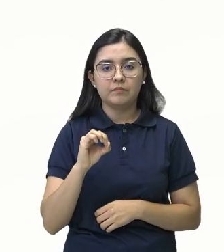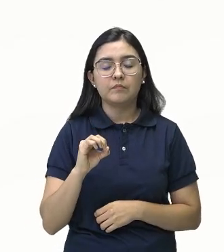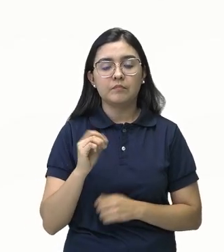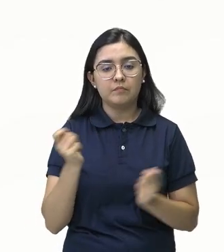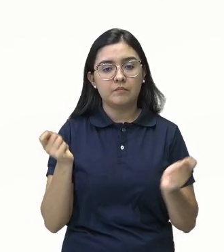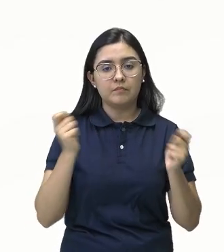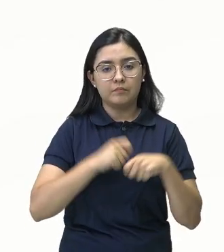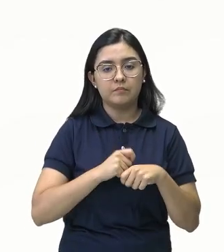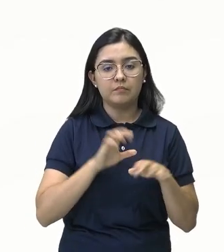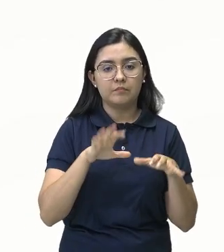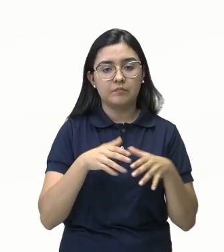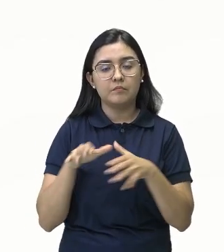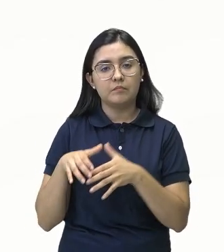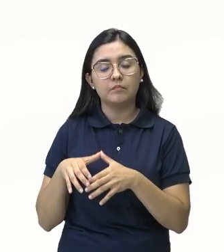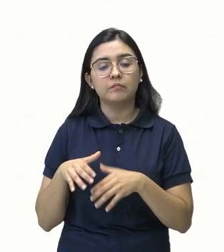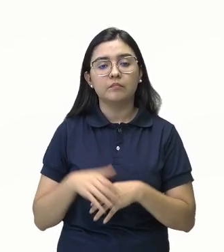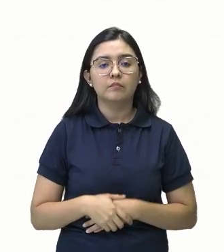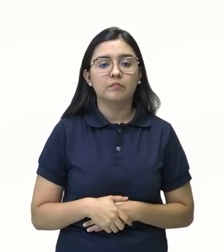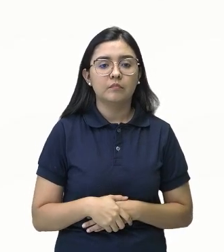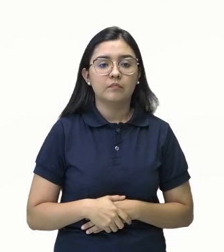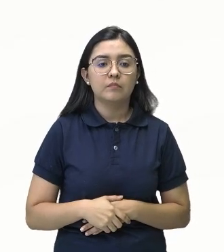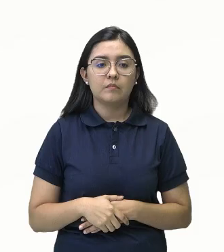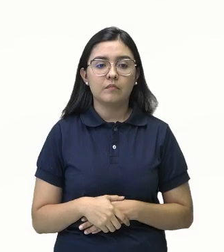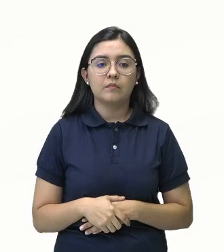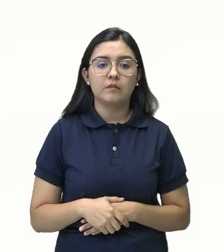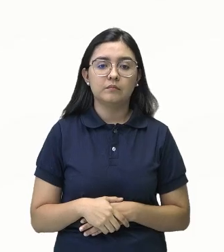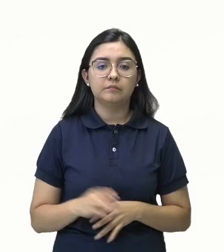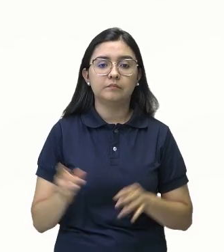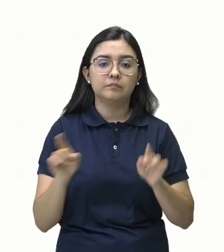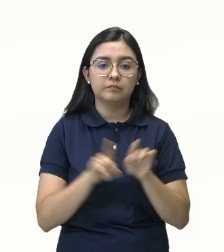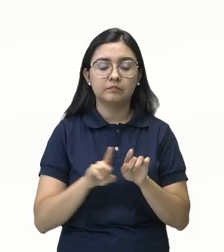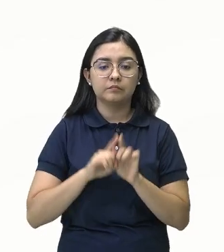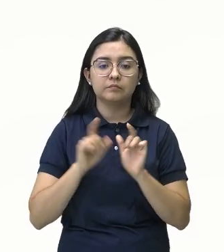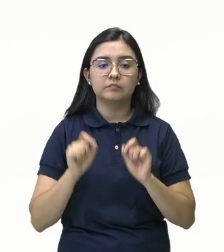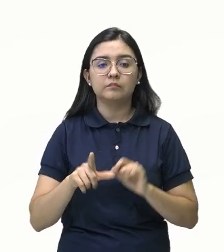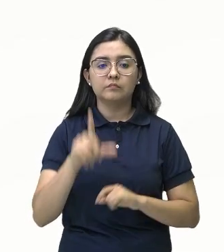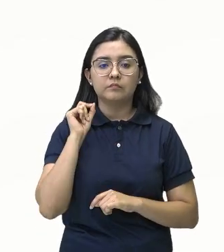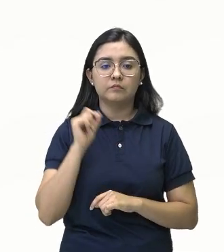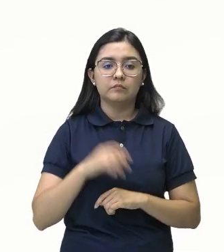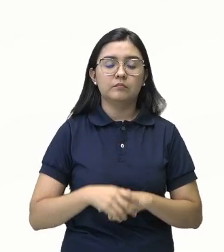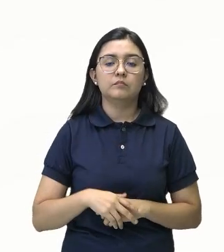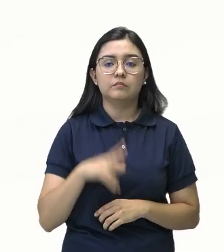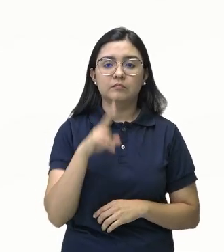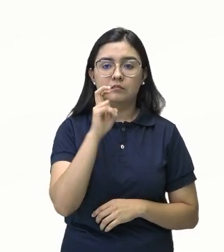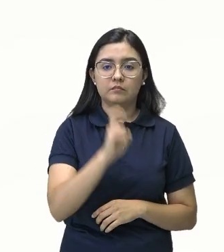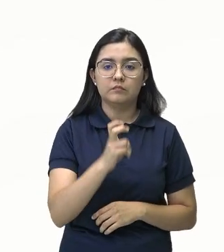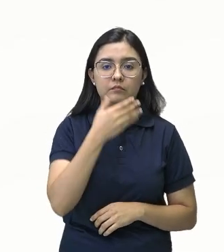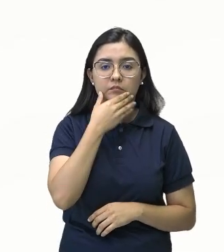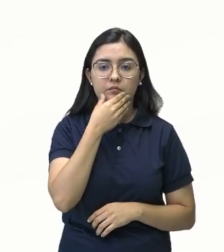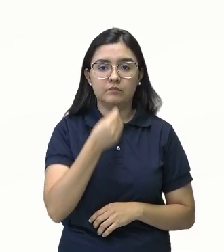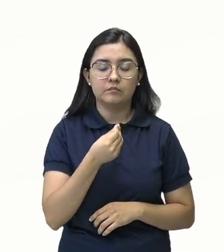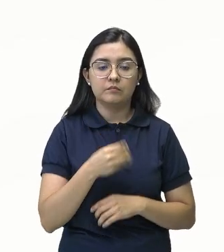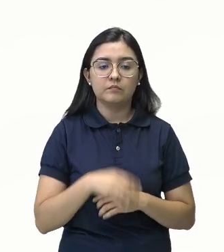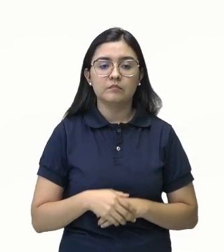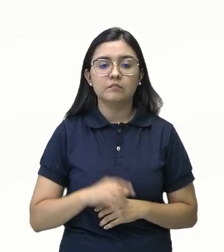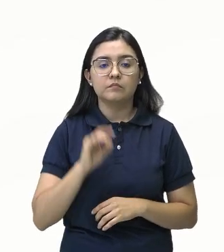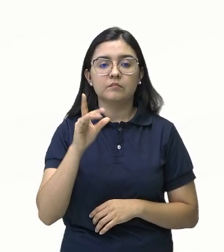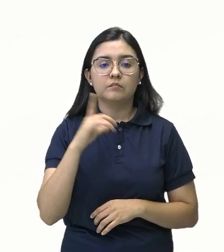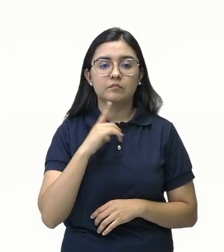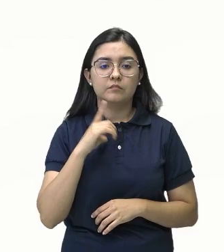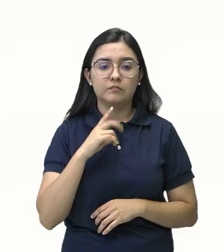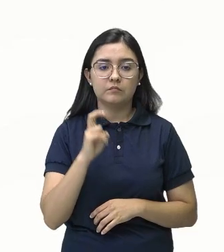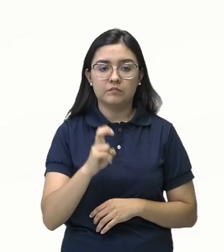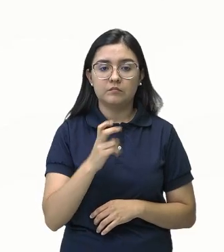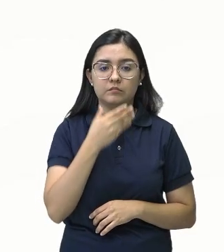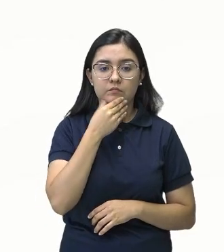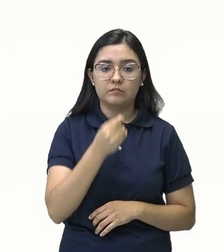formas de fazer diferente. E quando eu tenho que selecionar os nossos 5 homens, eu só tenho 5